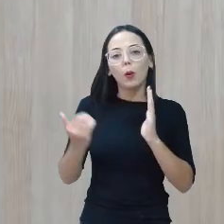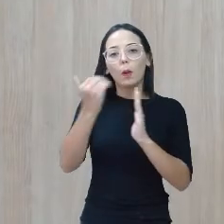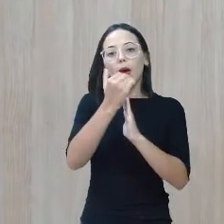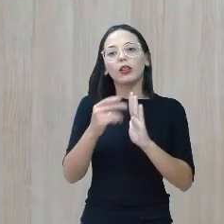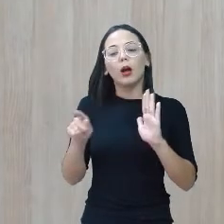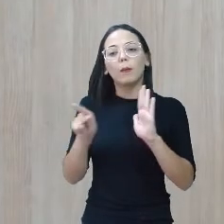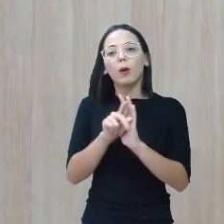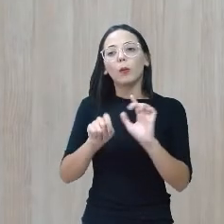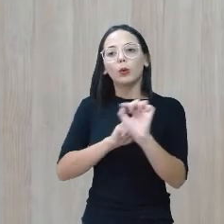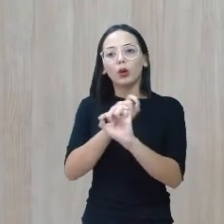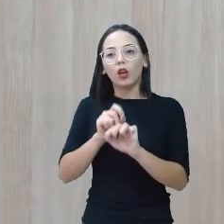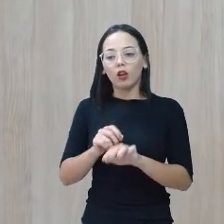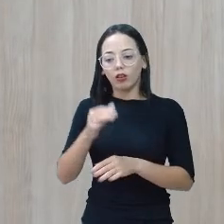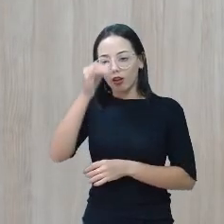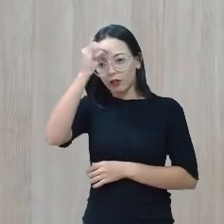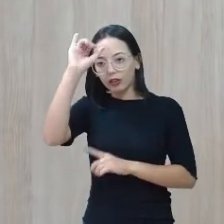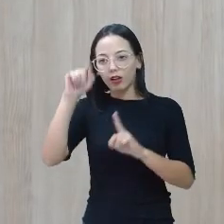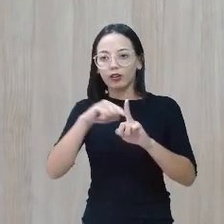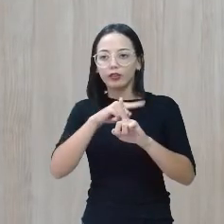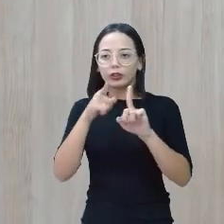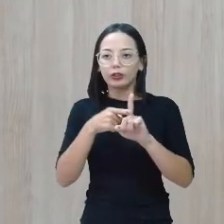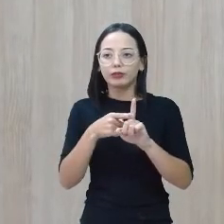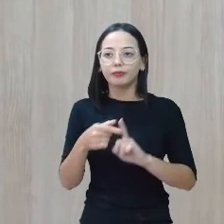da contracepção.